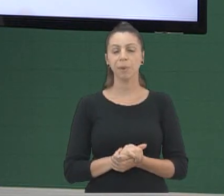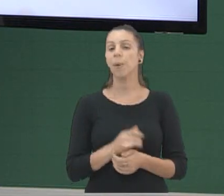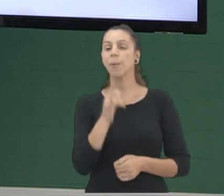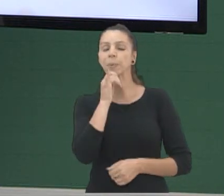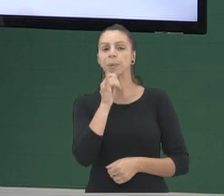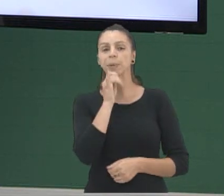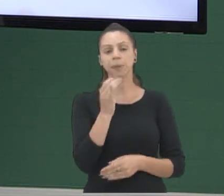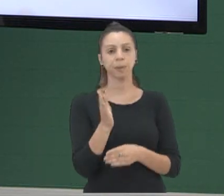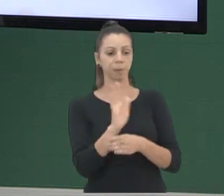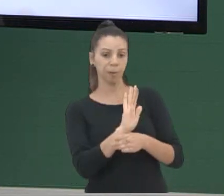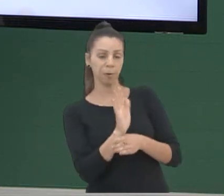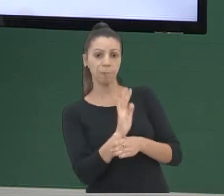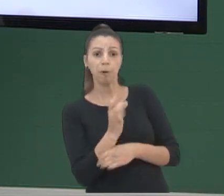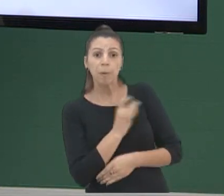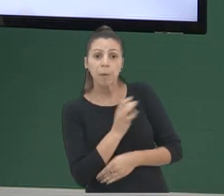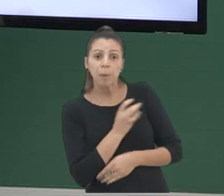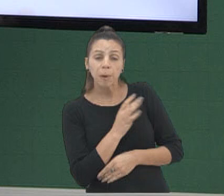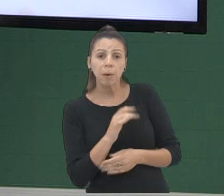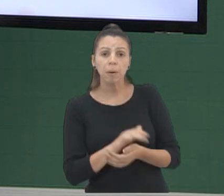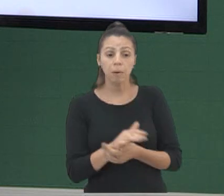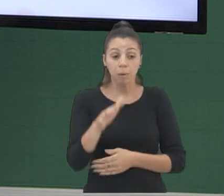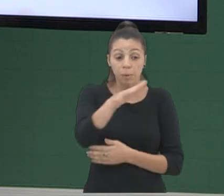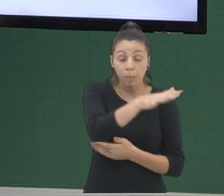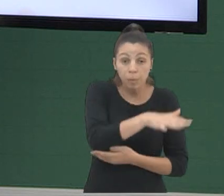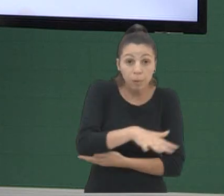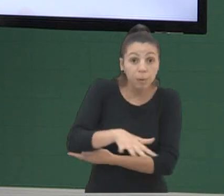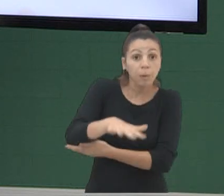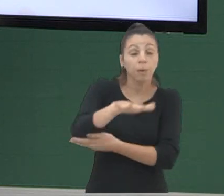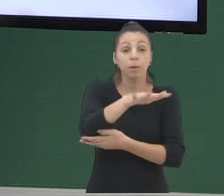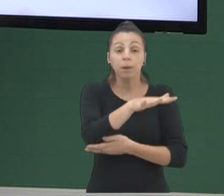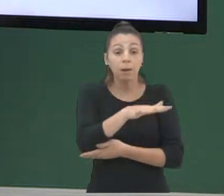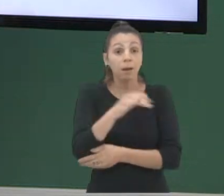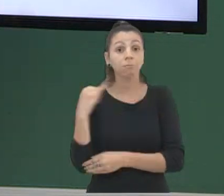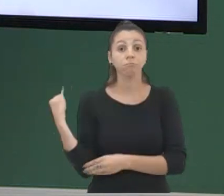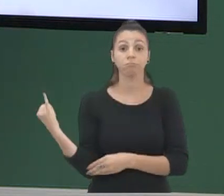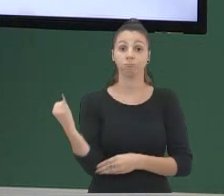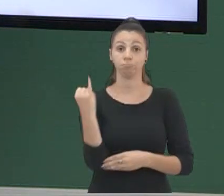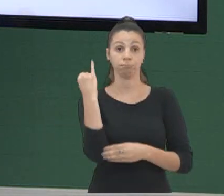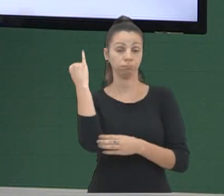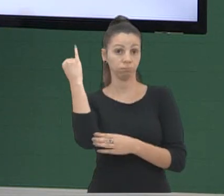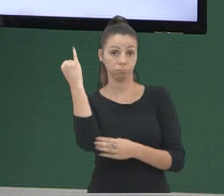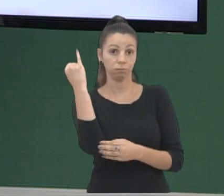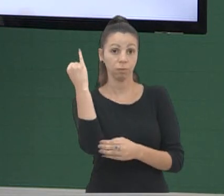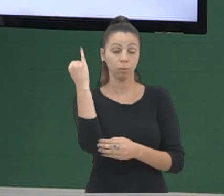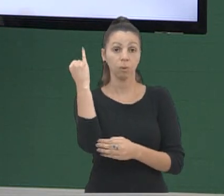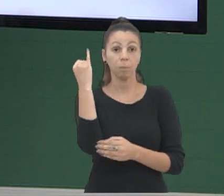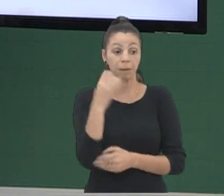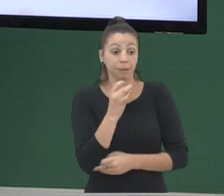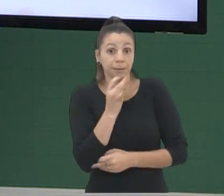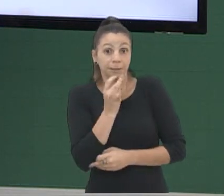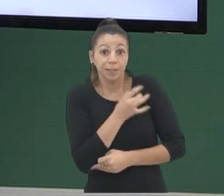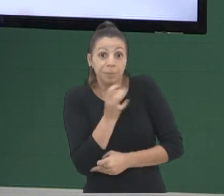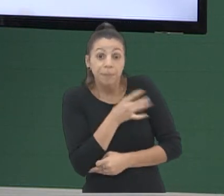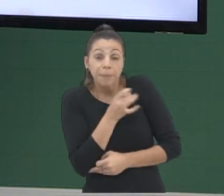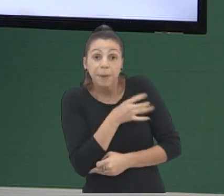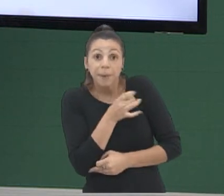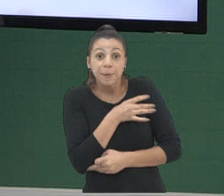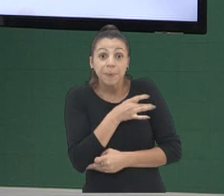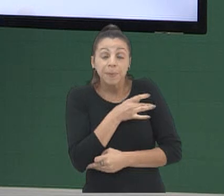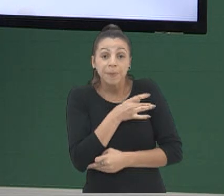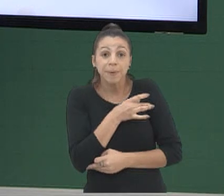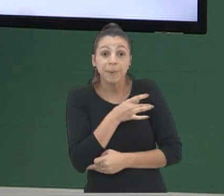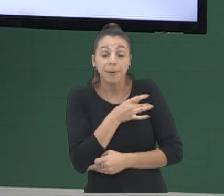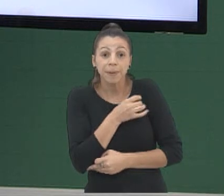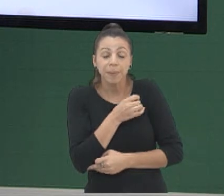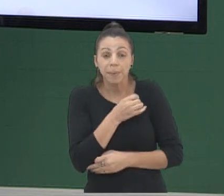assistir um filme de terror, os espaços são fundamentais para que haja o medo, para que haja aí